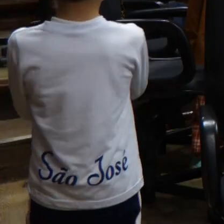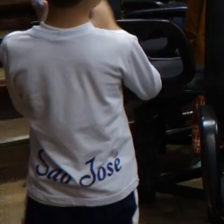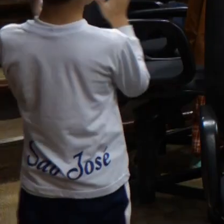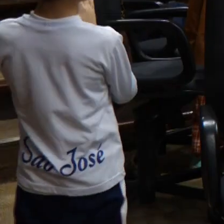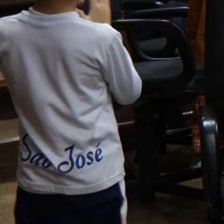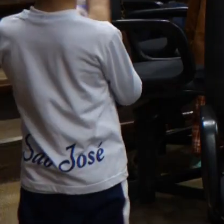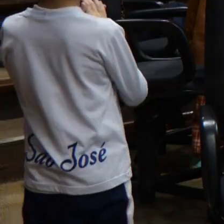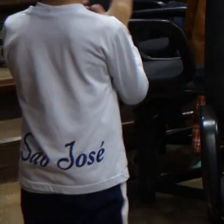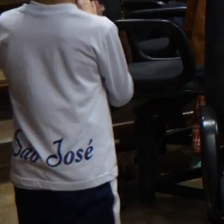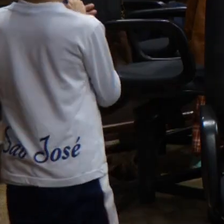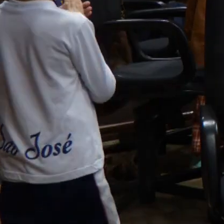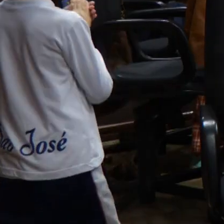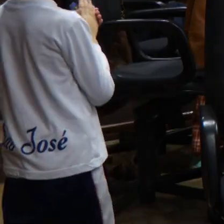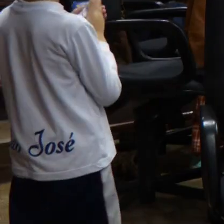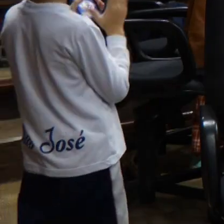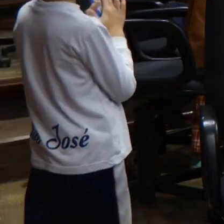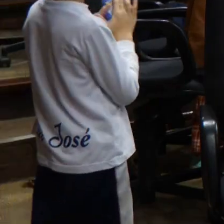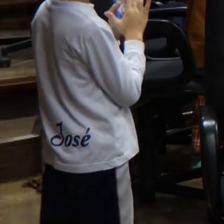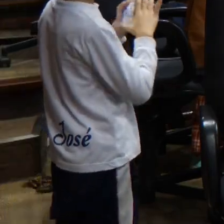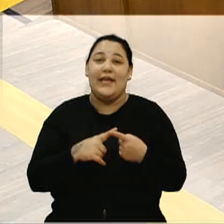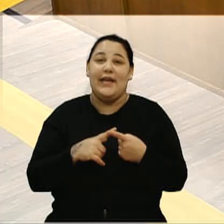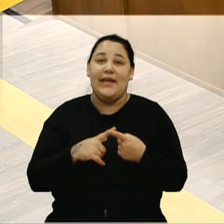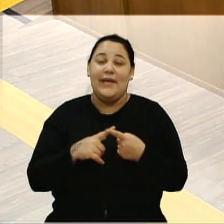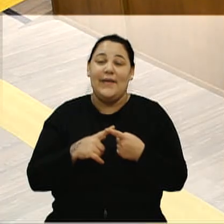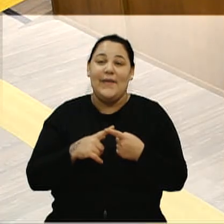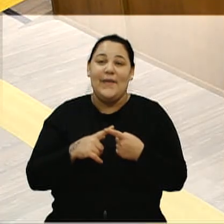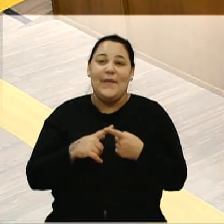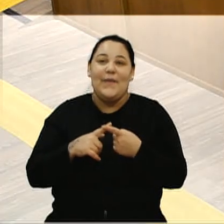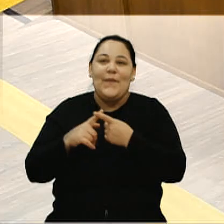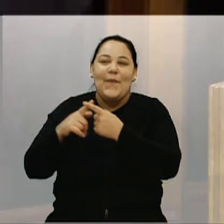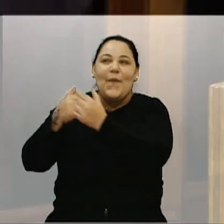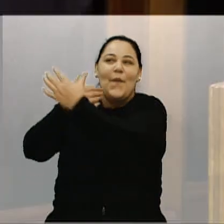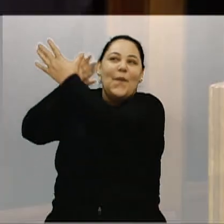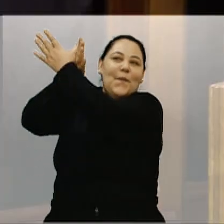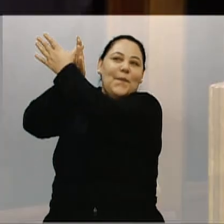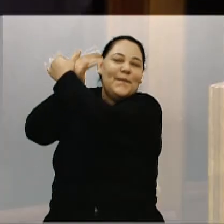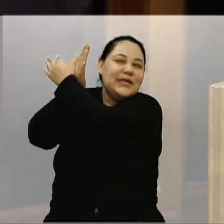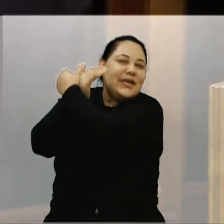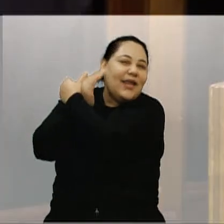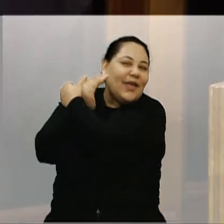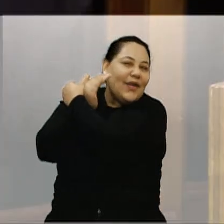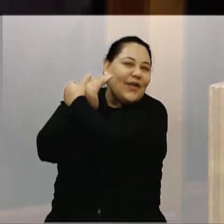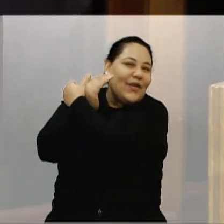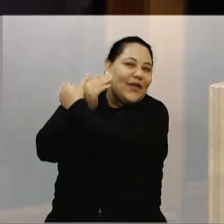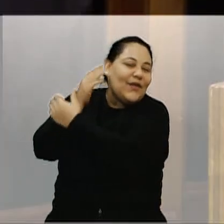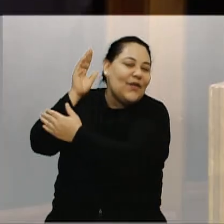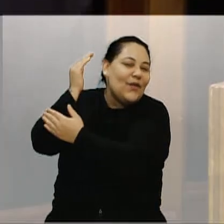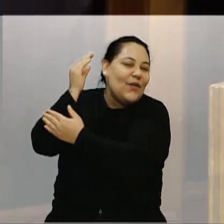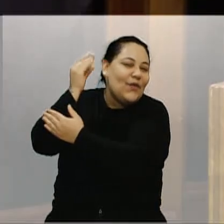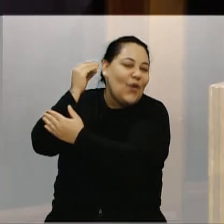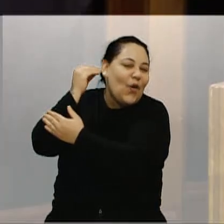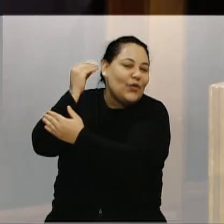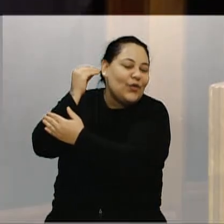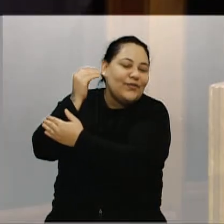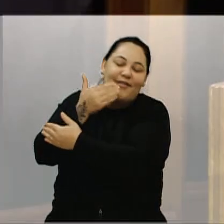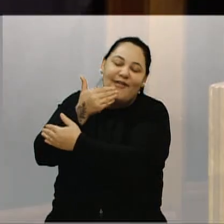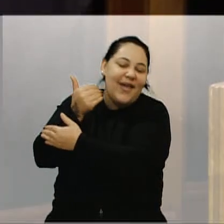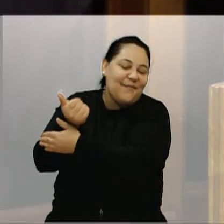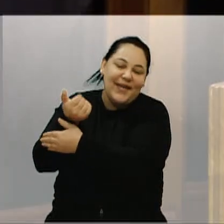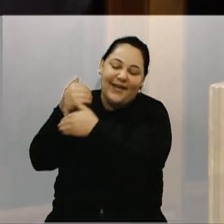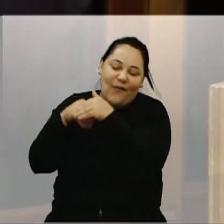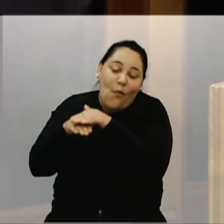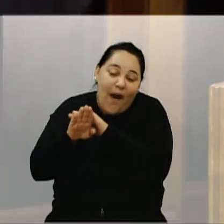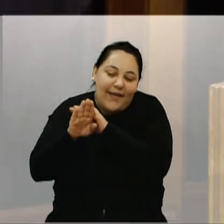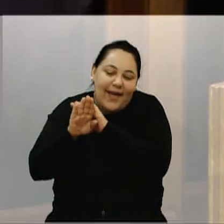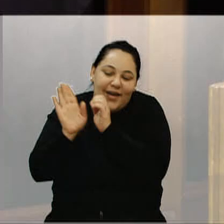todos os públicos. Foi um passarinho que me contou que não vale a pena guardar sonhos nem esconder